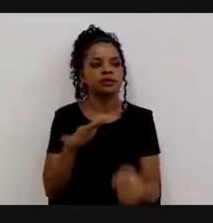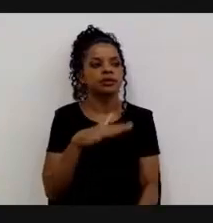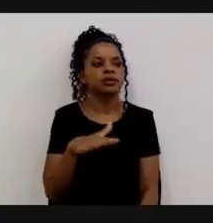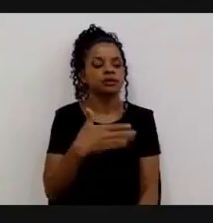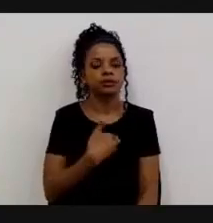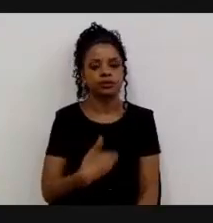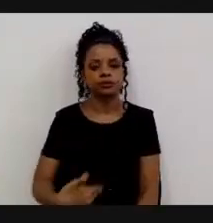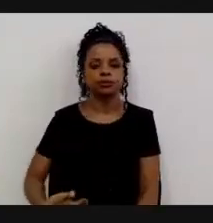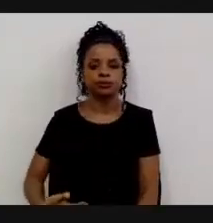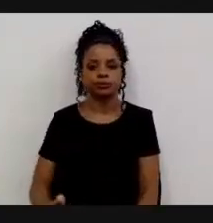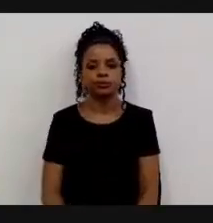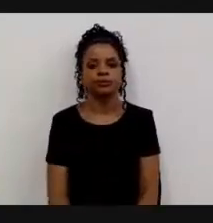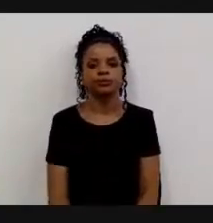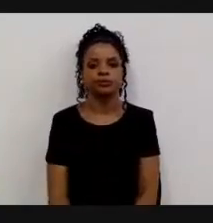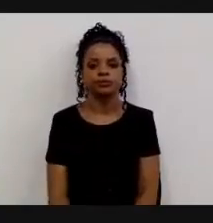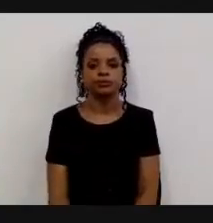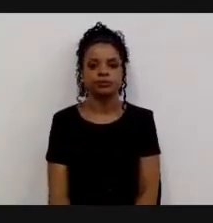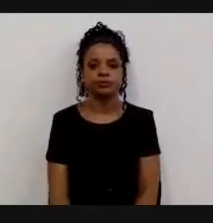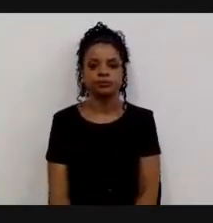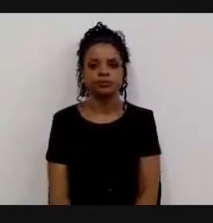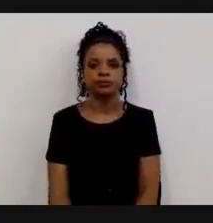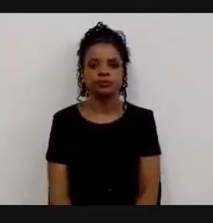né?